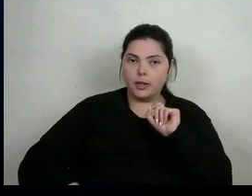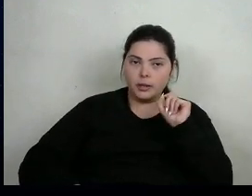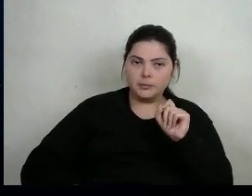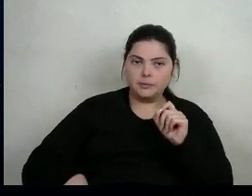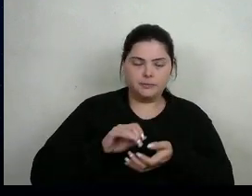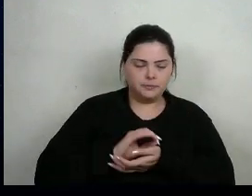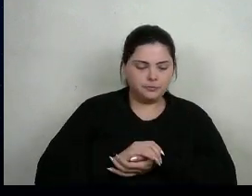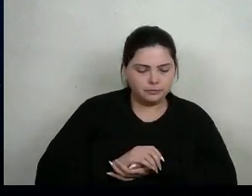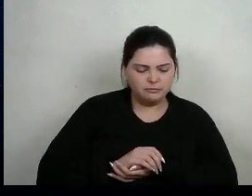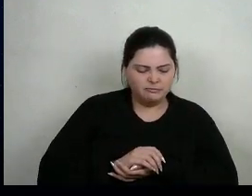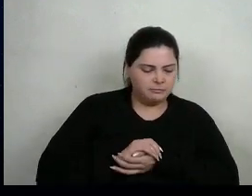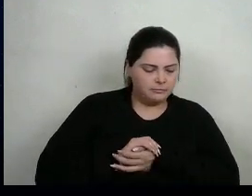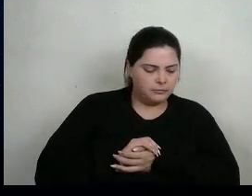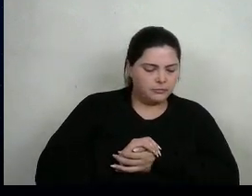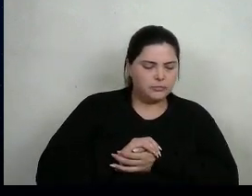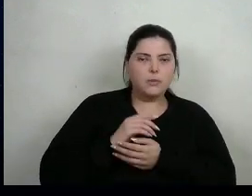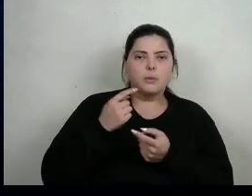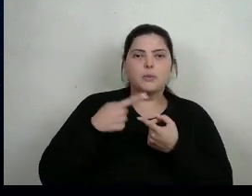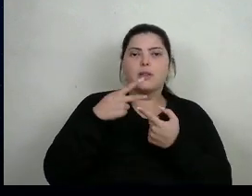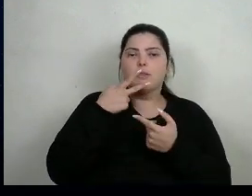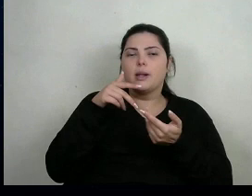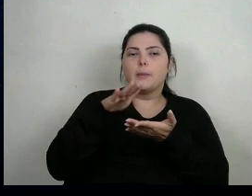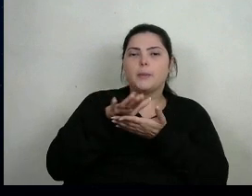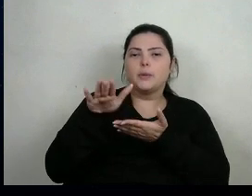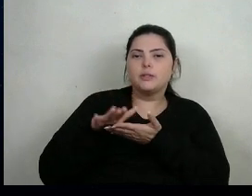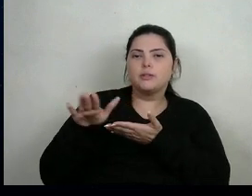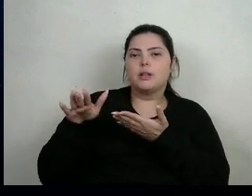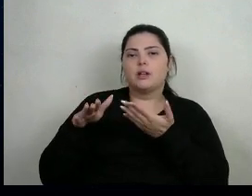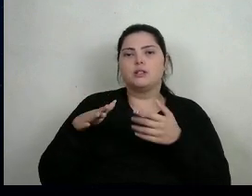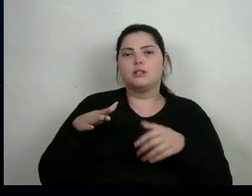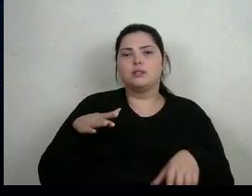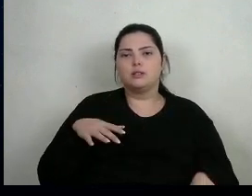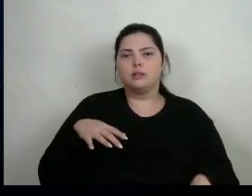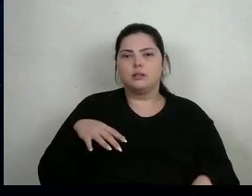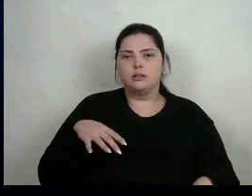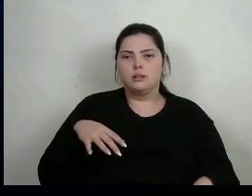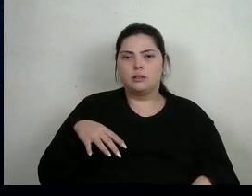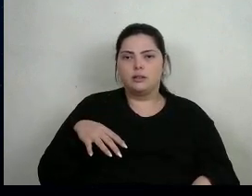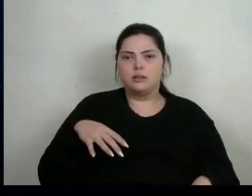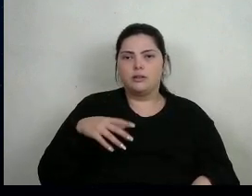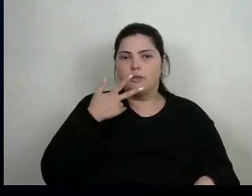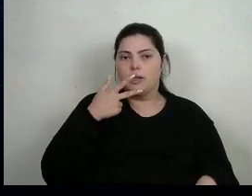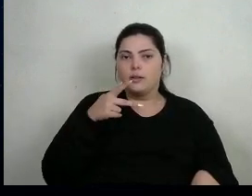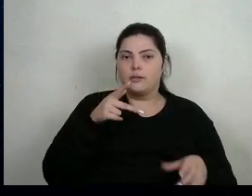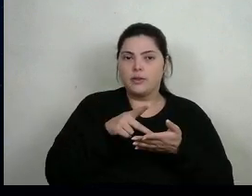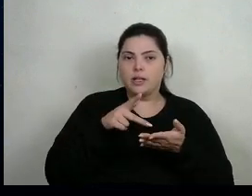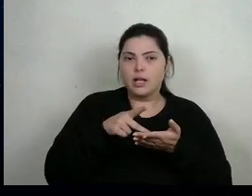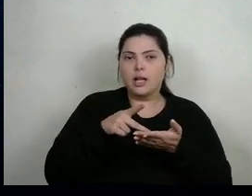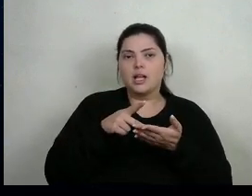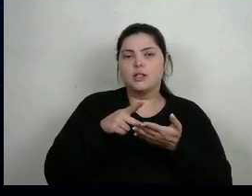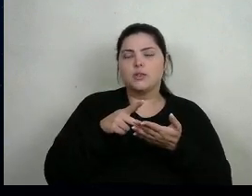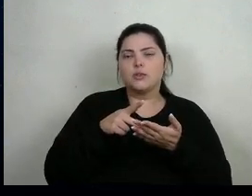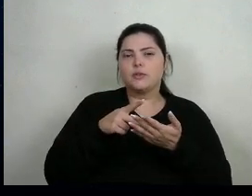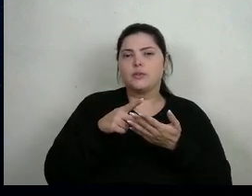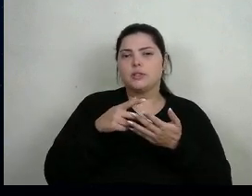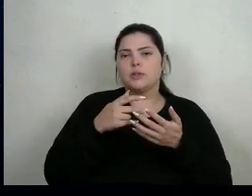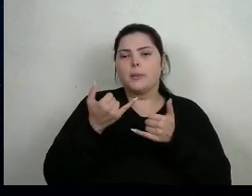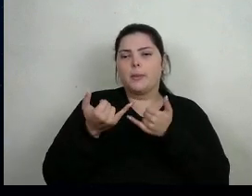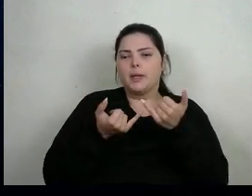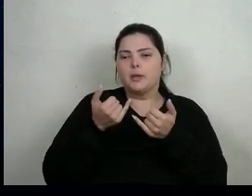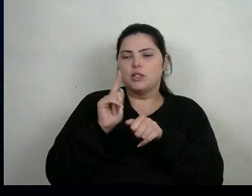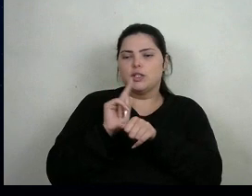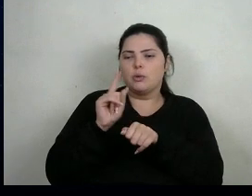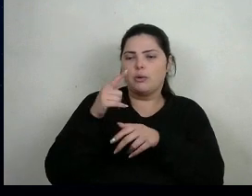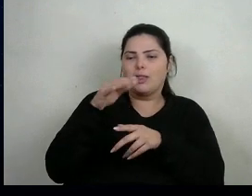Por que que a gente fala de produtividade e assim eu tô Admito que eu tô trollando um pouco a nossa gestão não técnica é